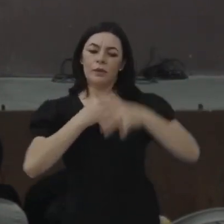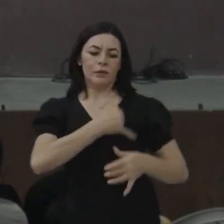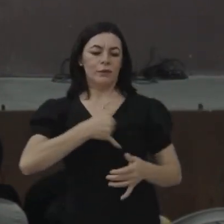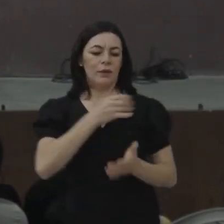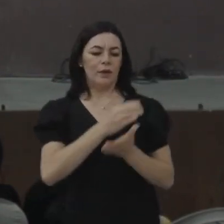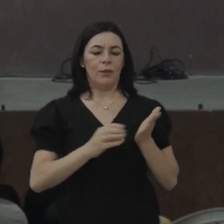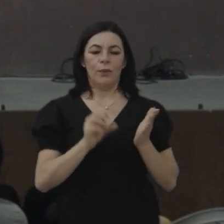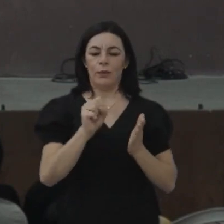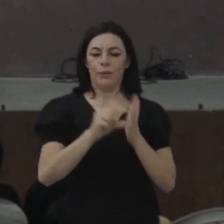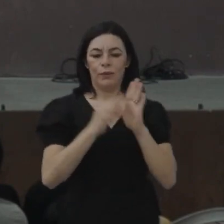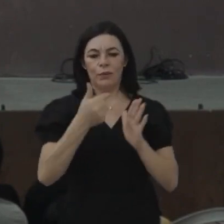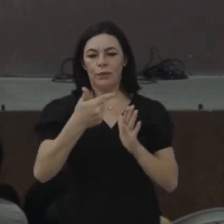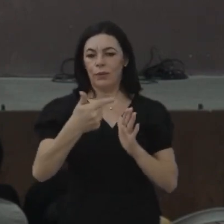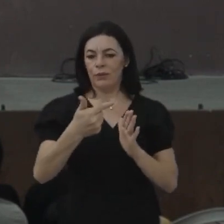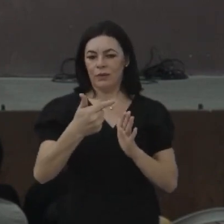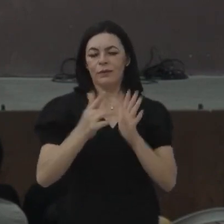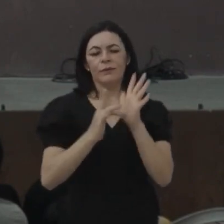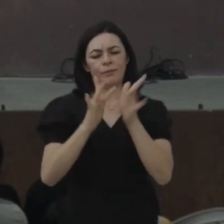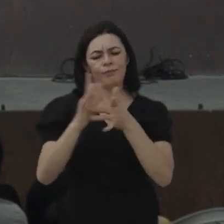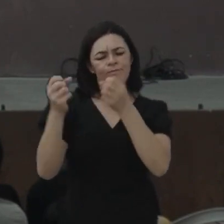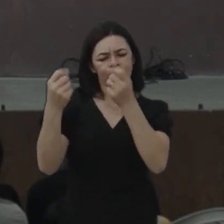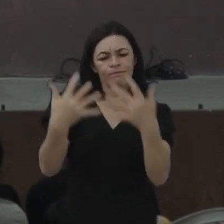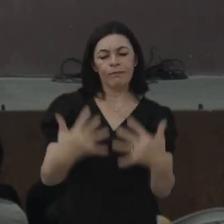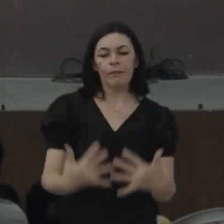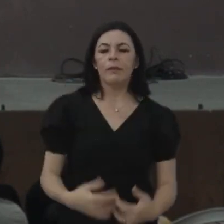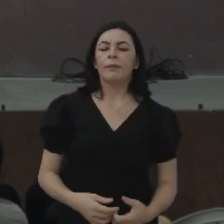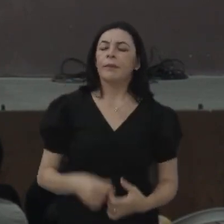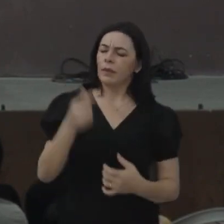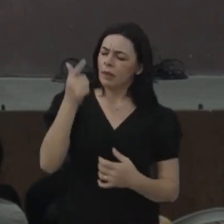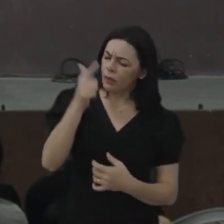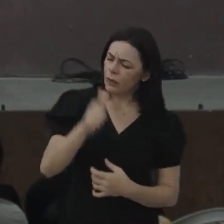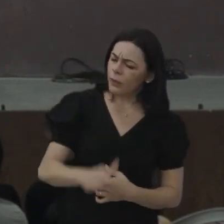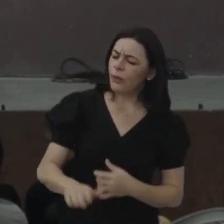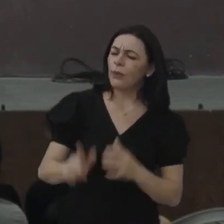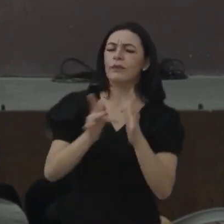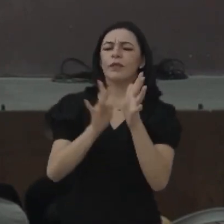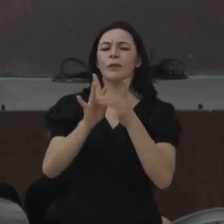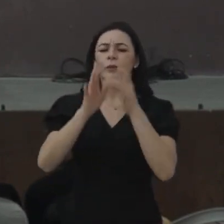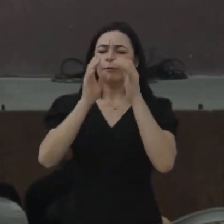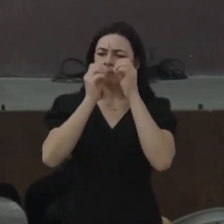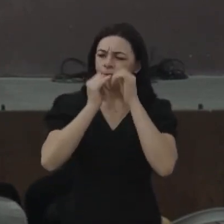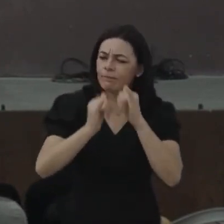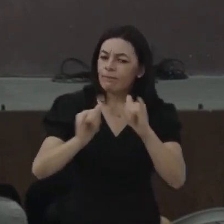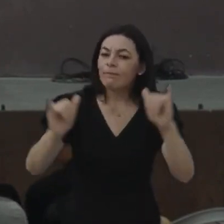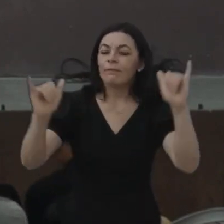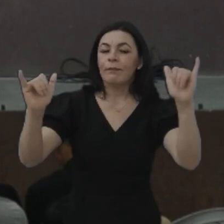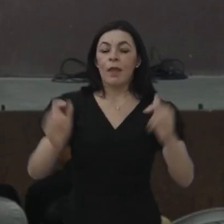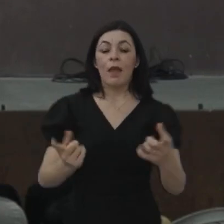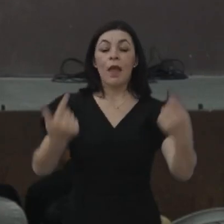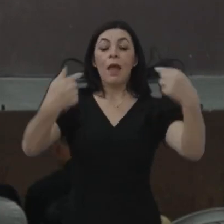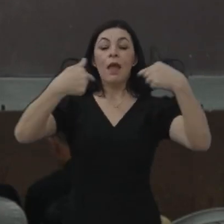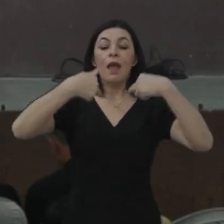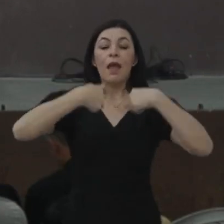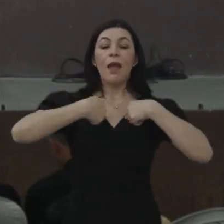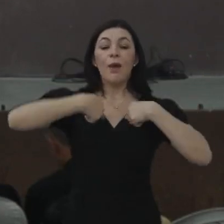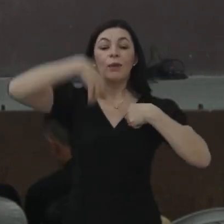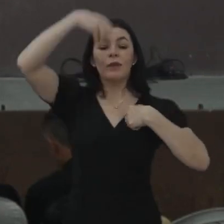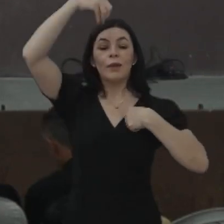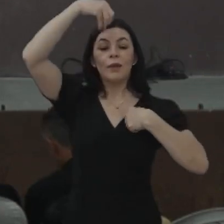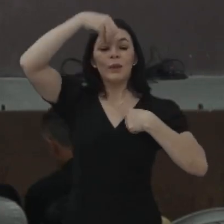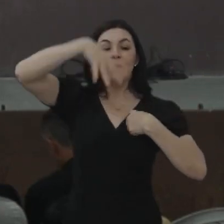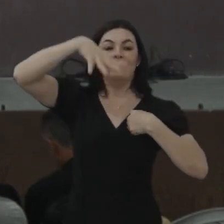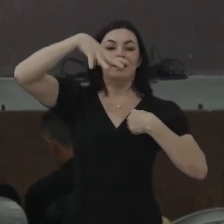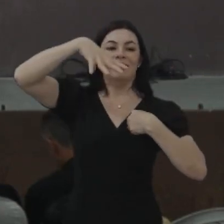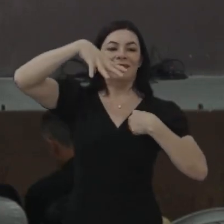8, verso 12, Jesus diz assim: de novo, Jesus lhes falou dizendo: eu sou a luz